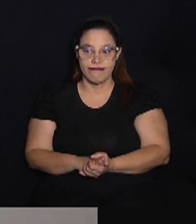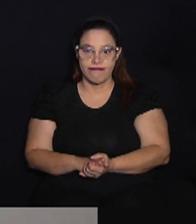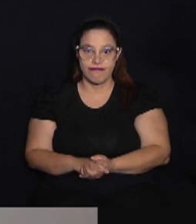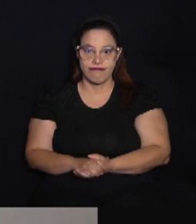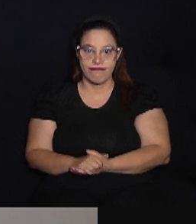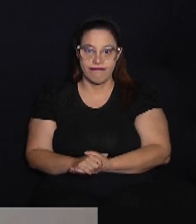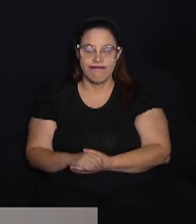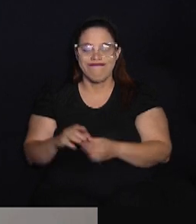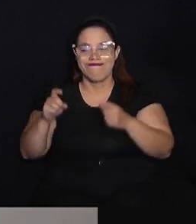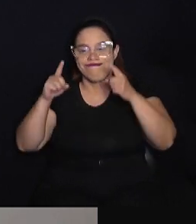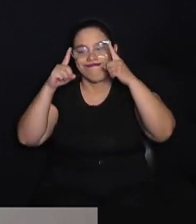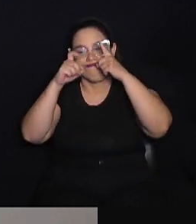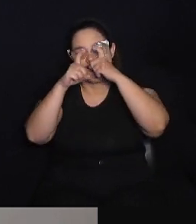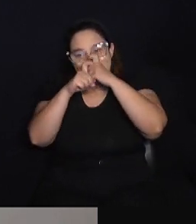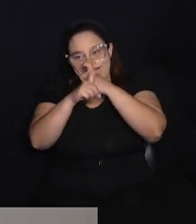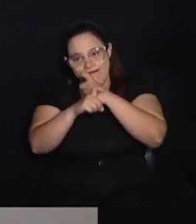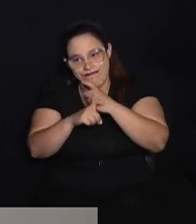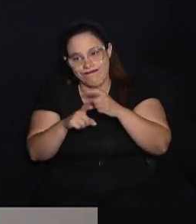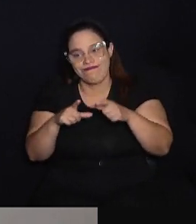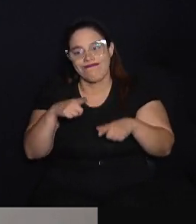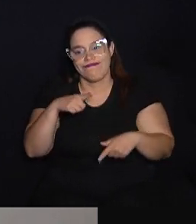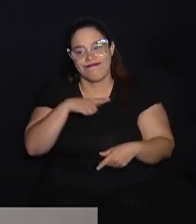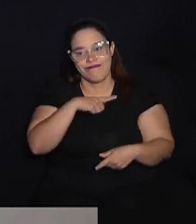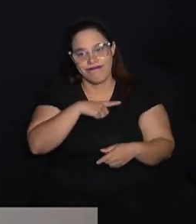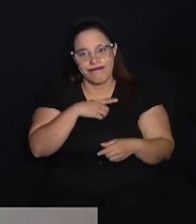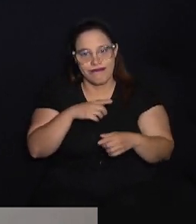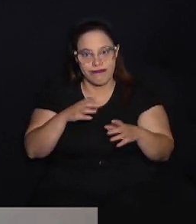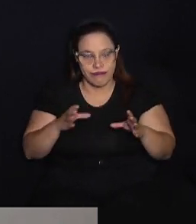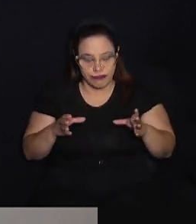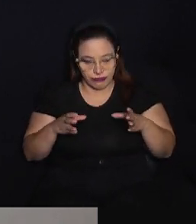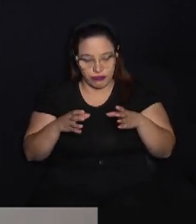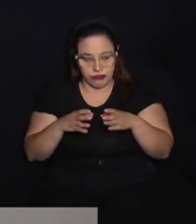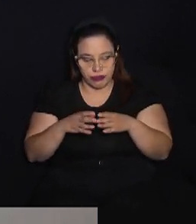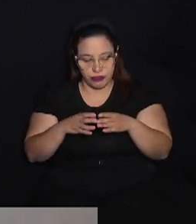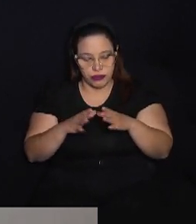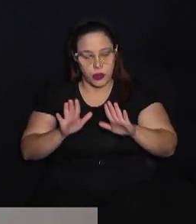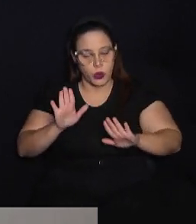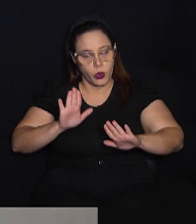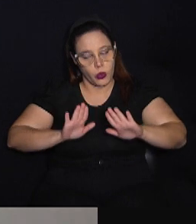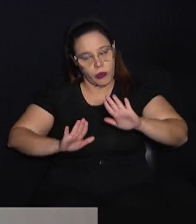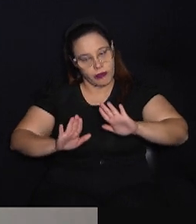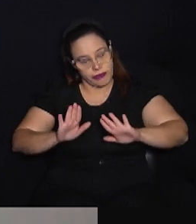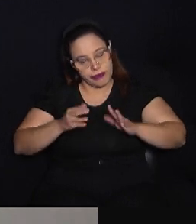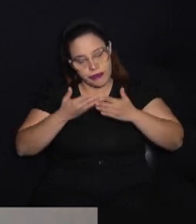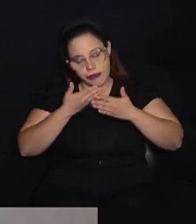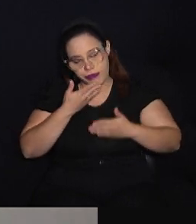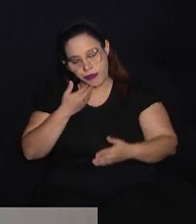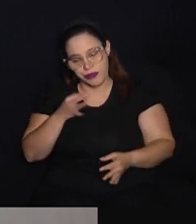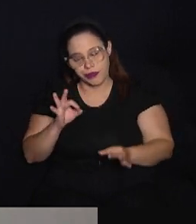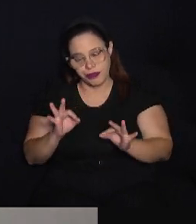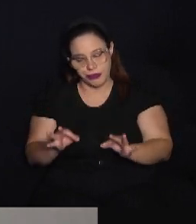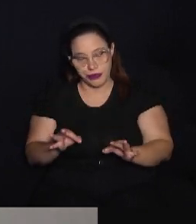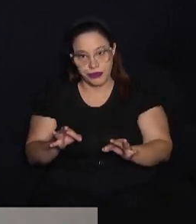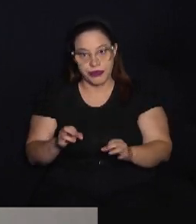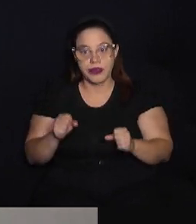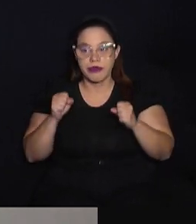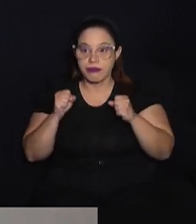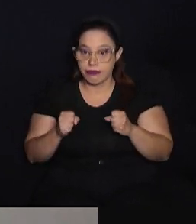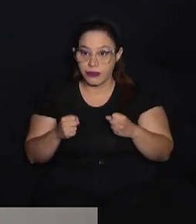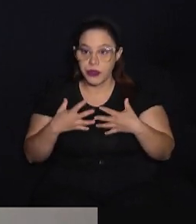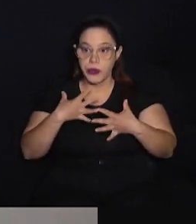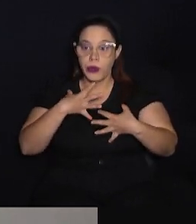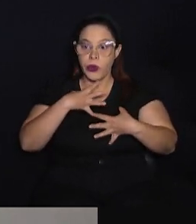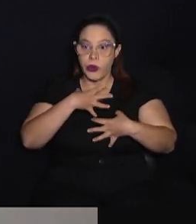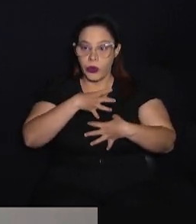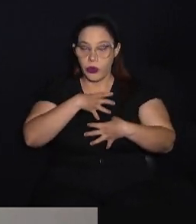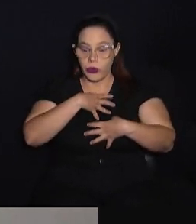é bem difícil. A gente tem, no consultório, a gente tenta orientar o paciente da melhor forma possível para que ele possa se sentir